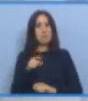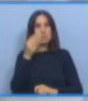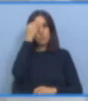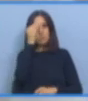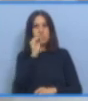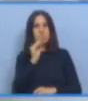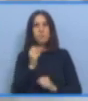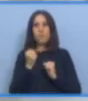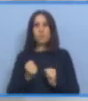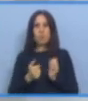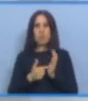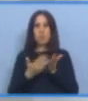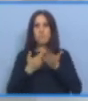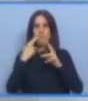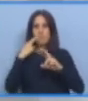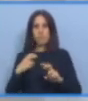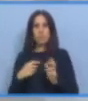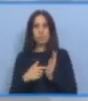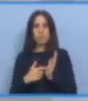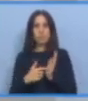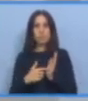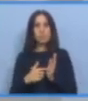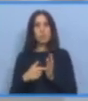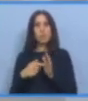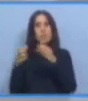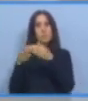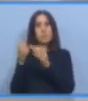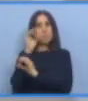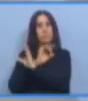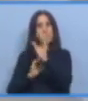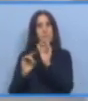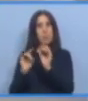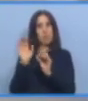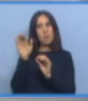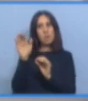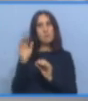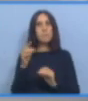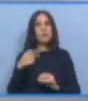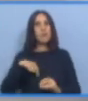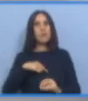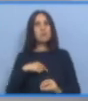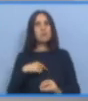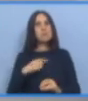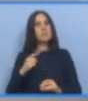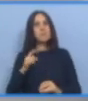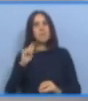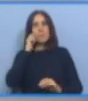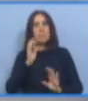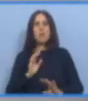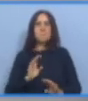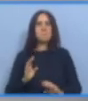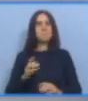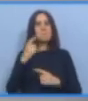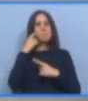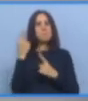recomendação forte que fazemos no estudo à Comissão Europeia, para que não caiamos nesta tentação de já temos a